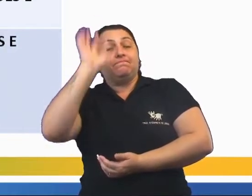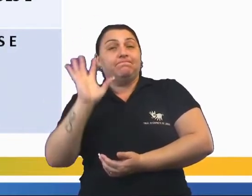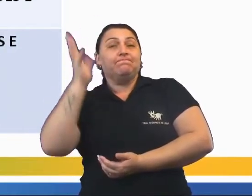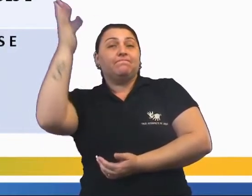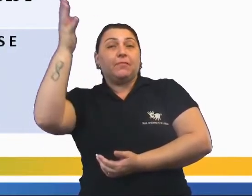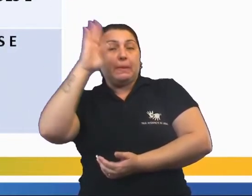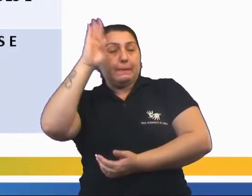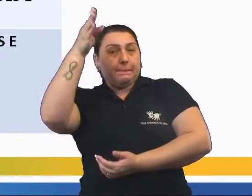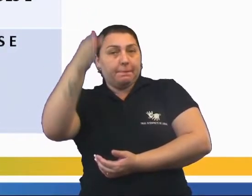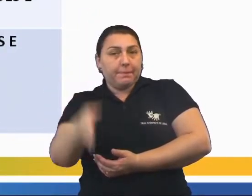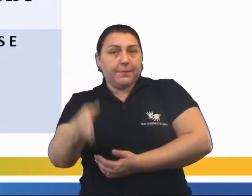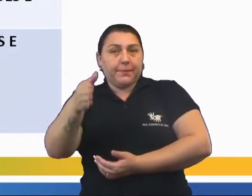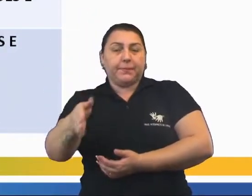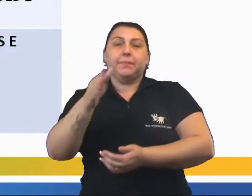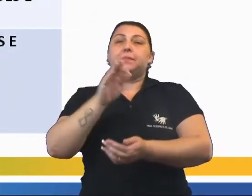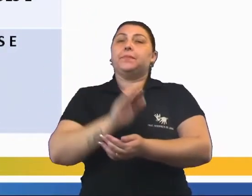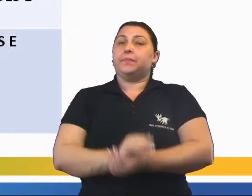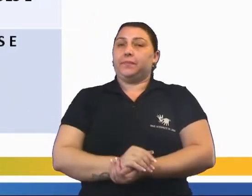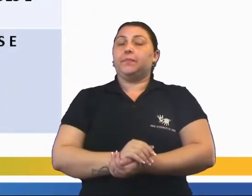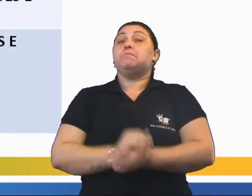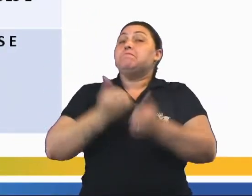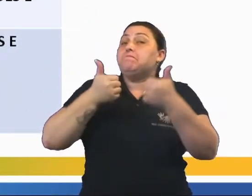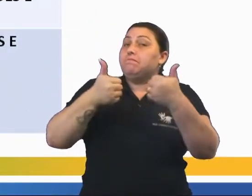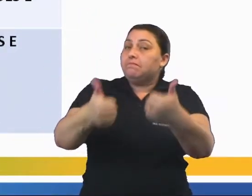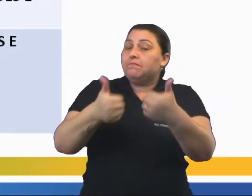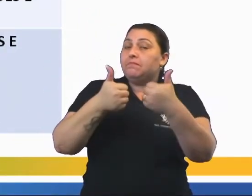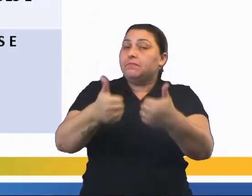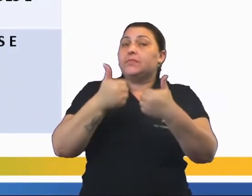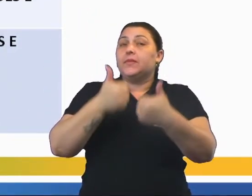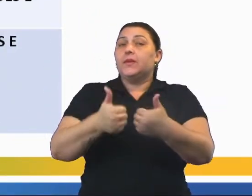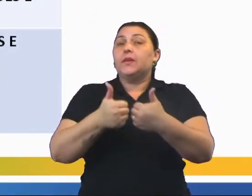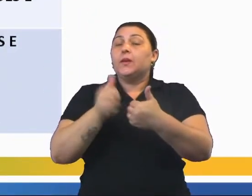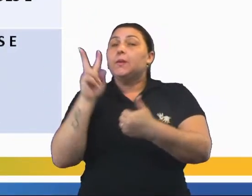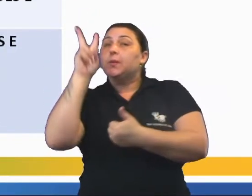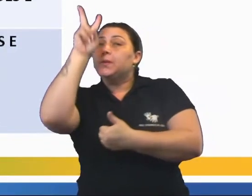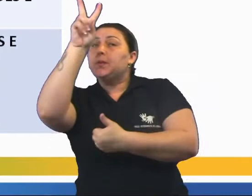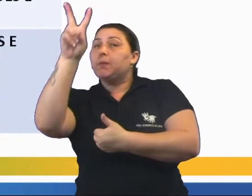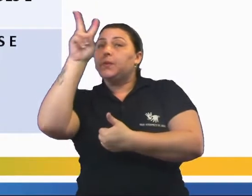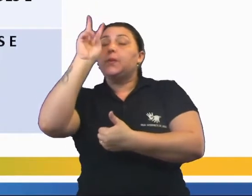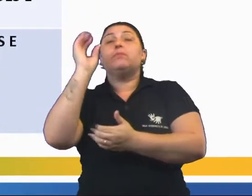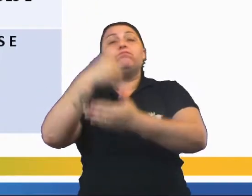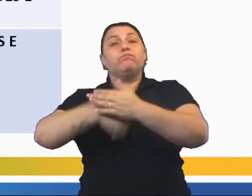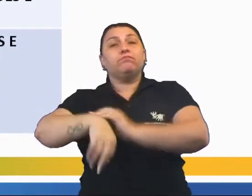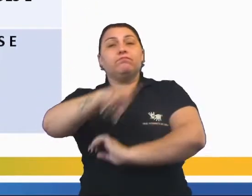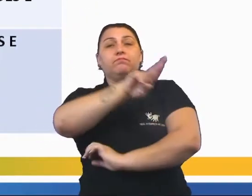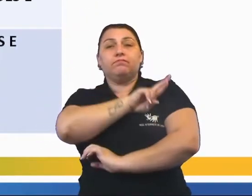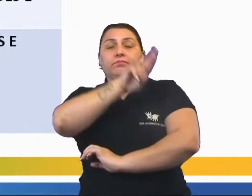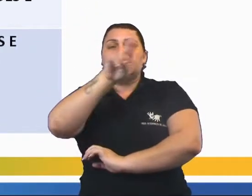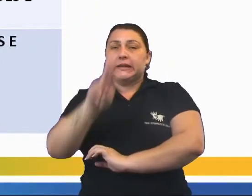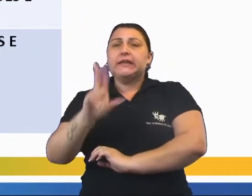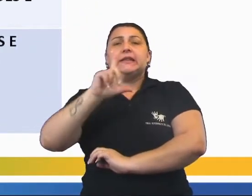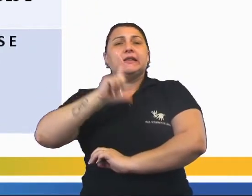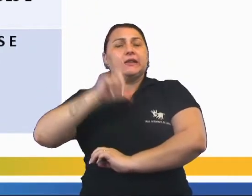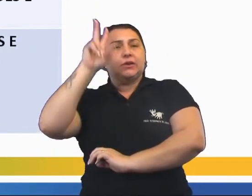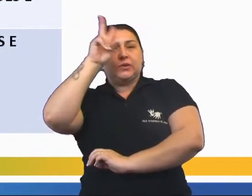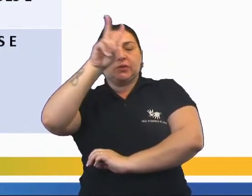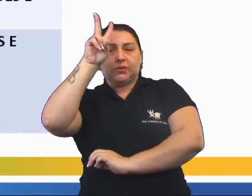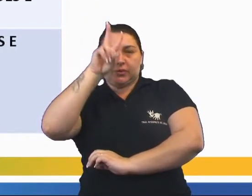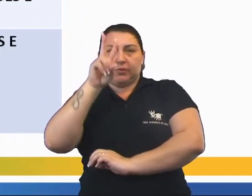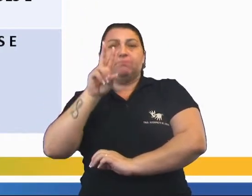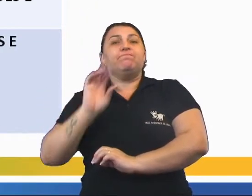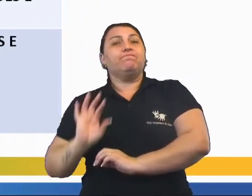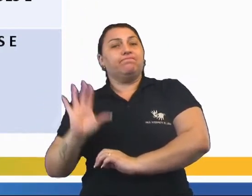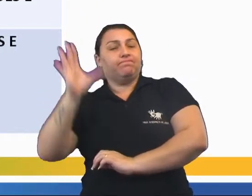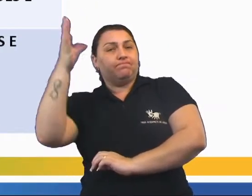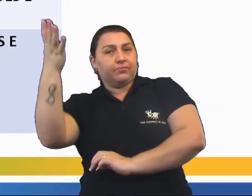fatos principais, marcas positivas na história de uma religião. Toda religião tem uma história, tem